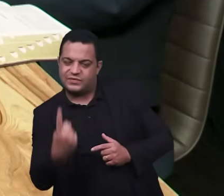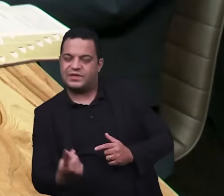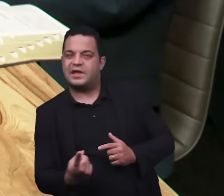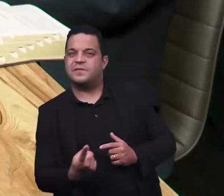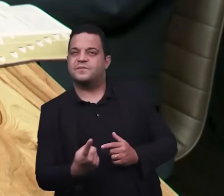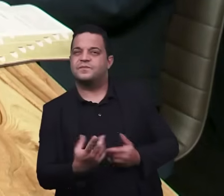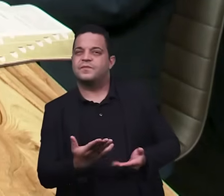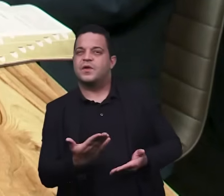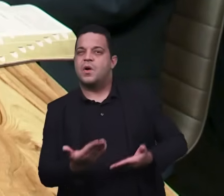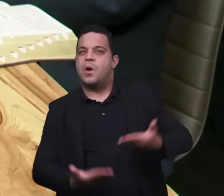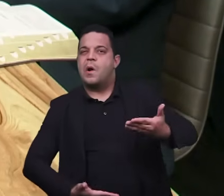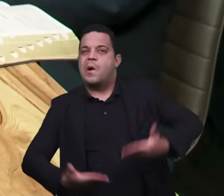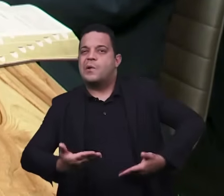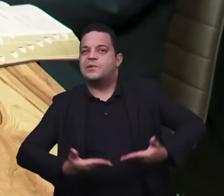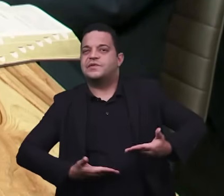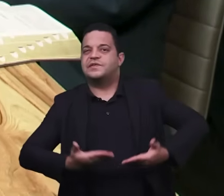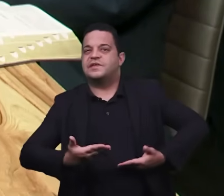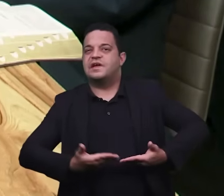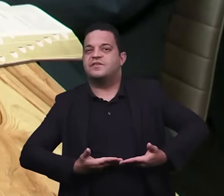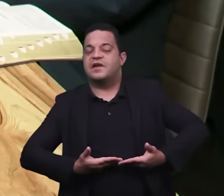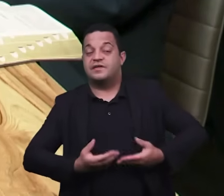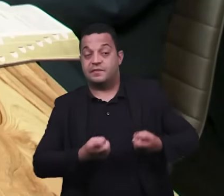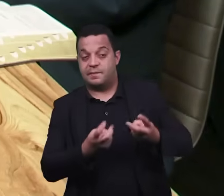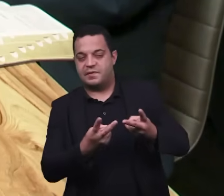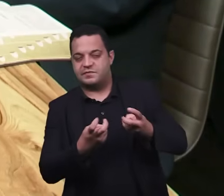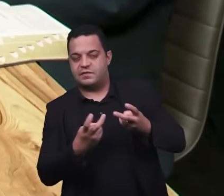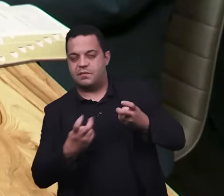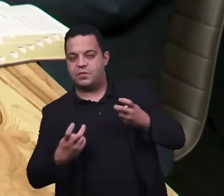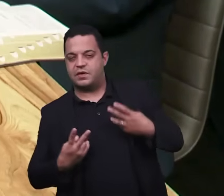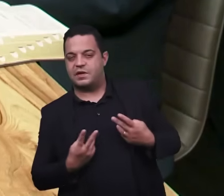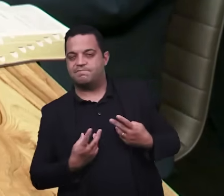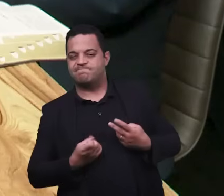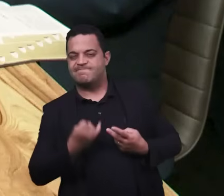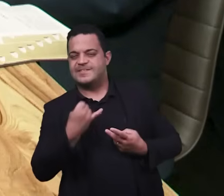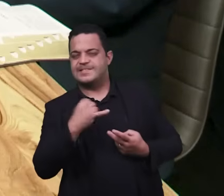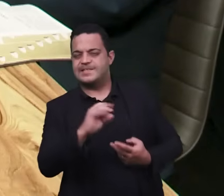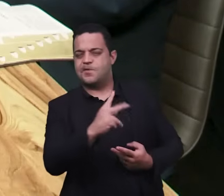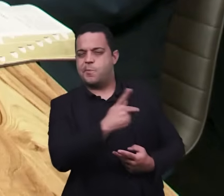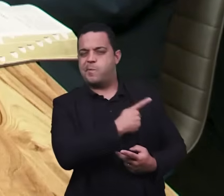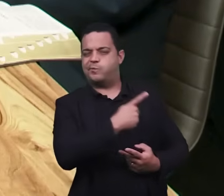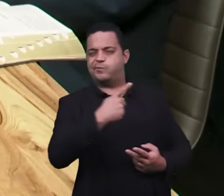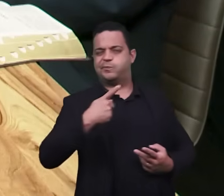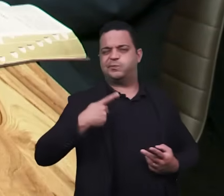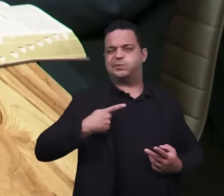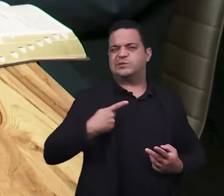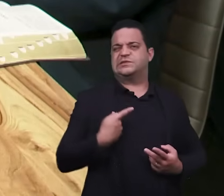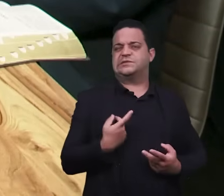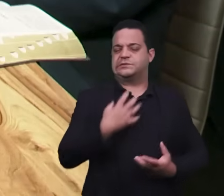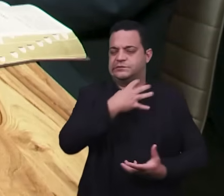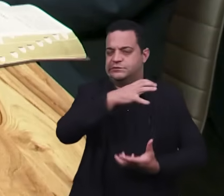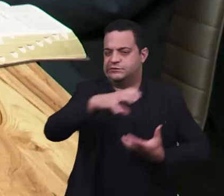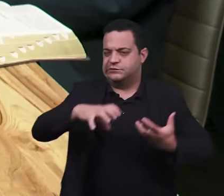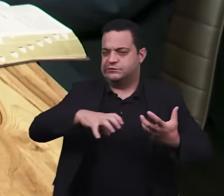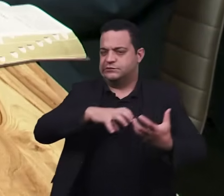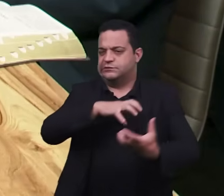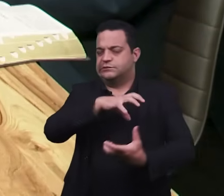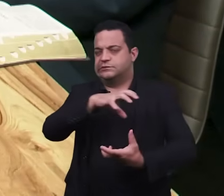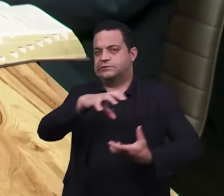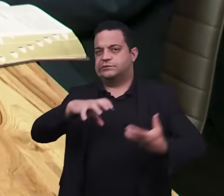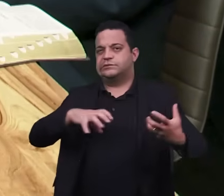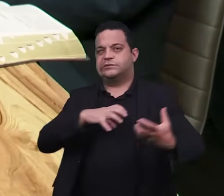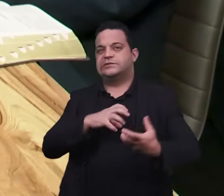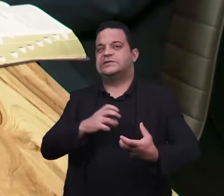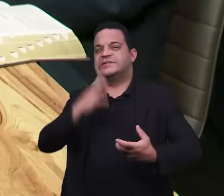vê isso como um aspecto ético, pelo contrário, né? Vai ver que o pastor da igreja